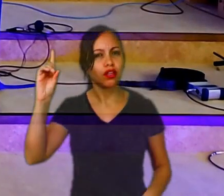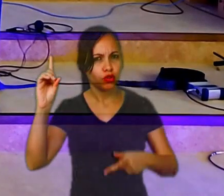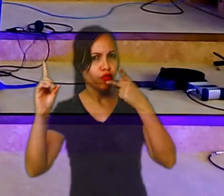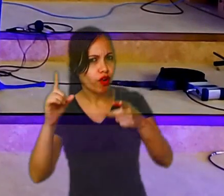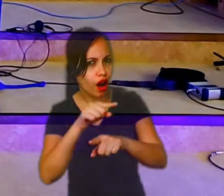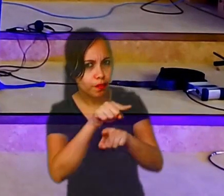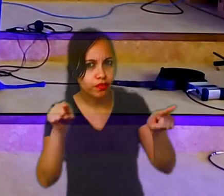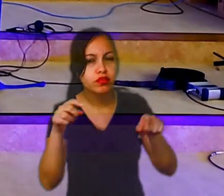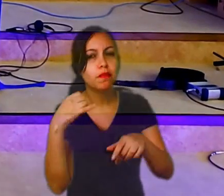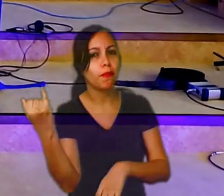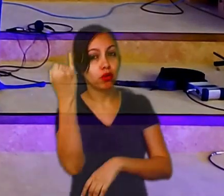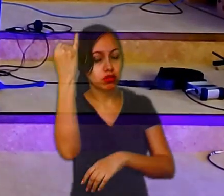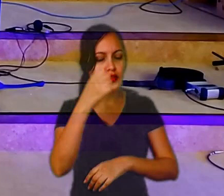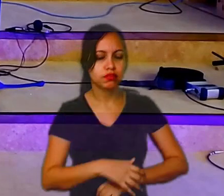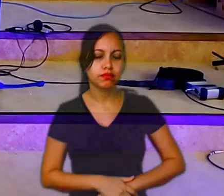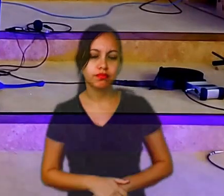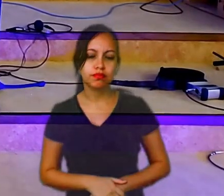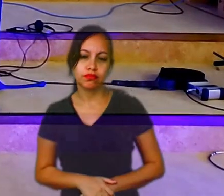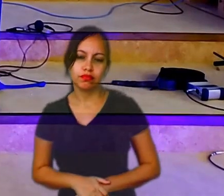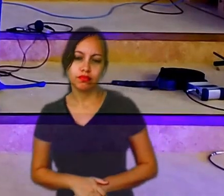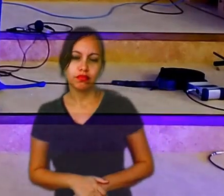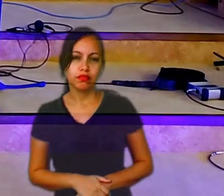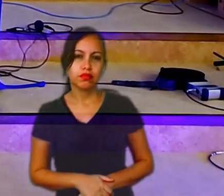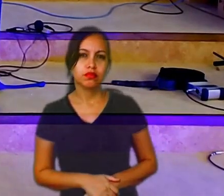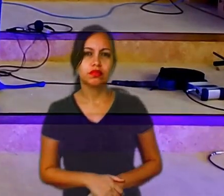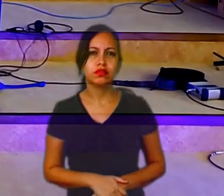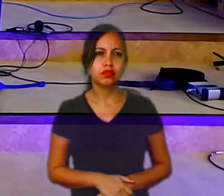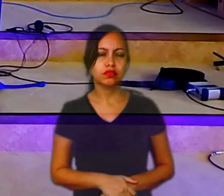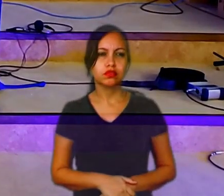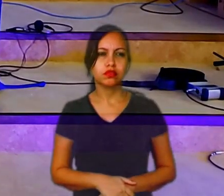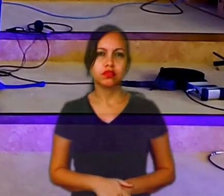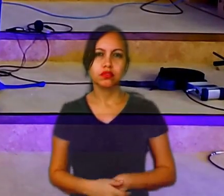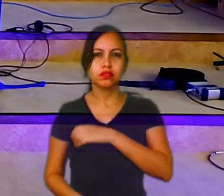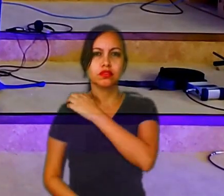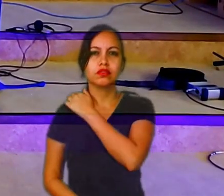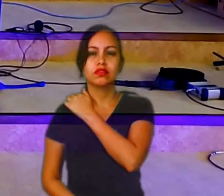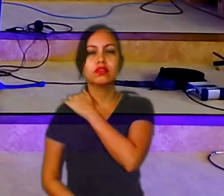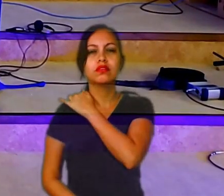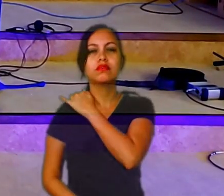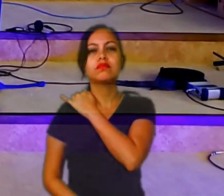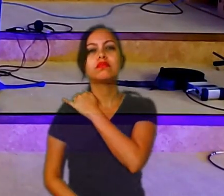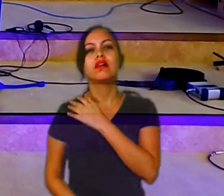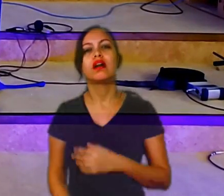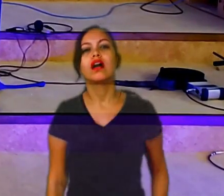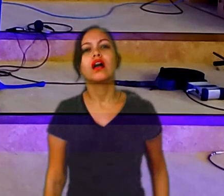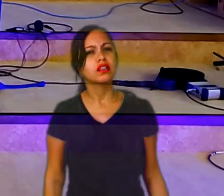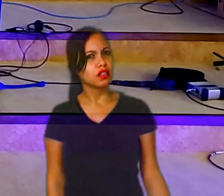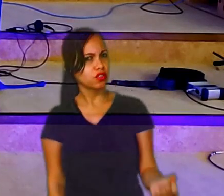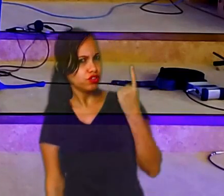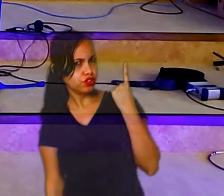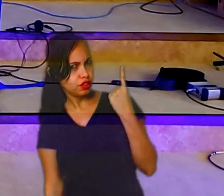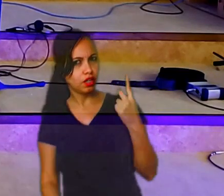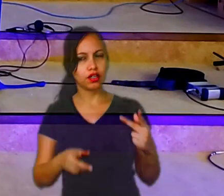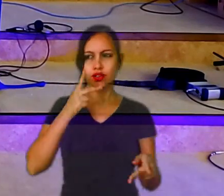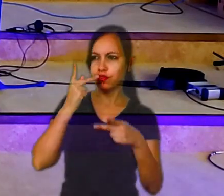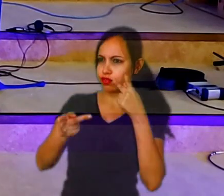algo para você. Parece mais, não é, estranho eu falar isso para cristão, para mim,